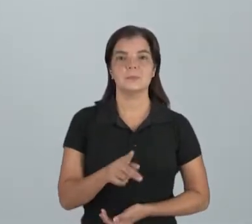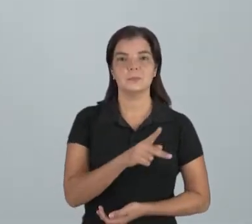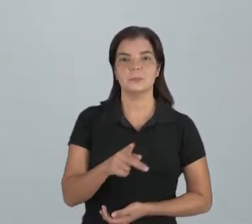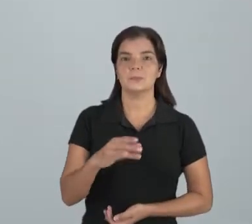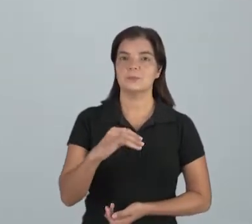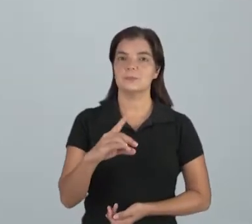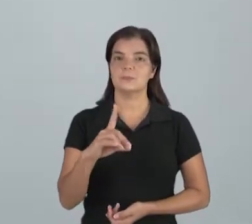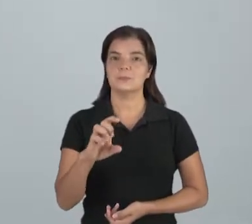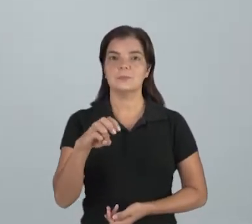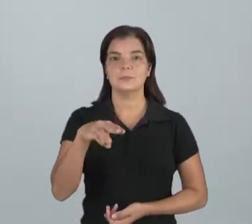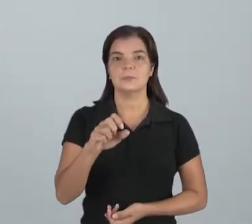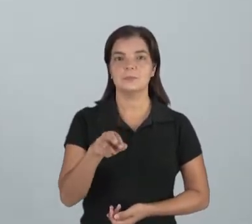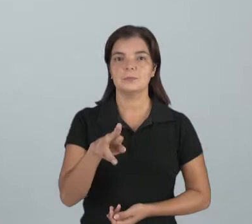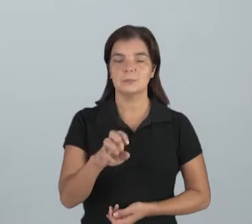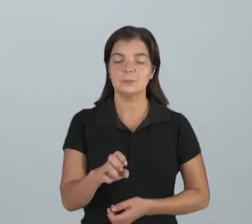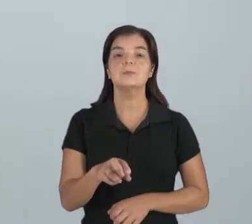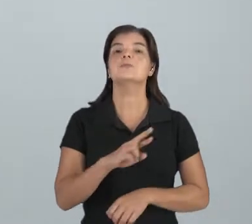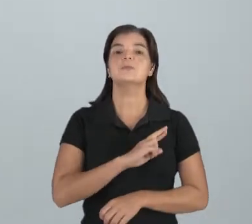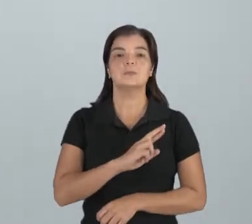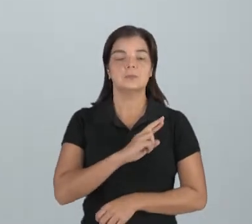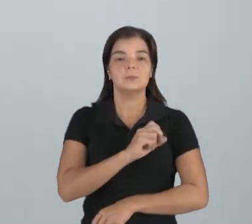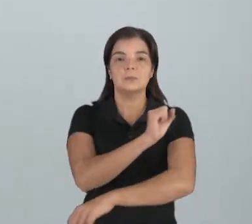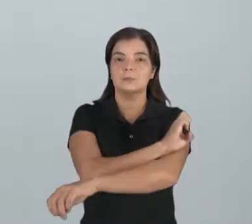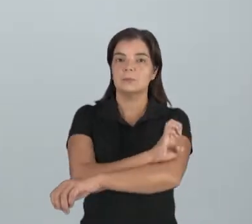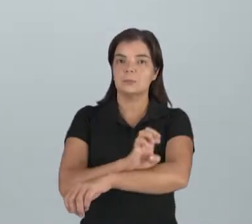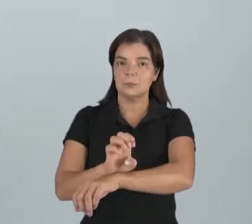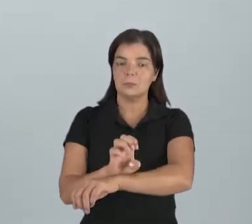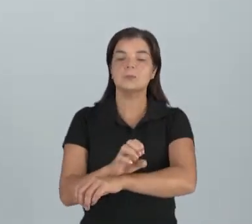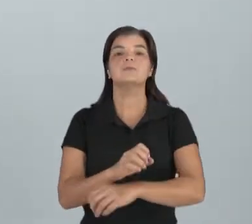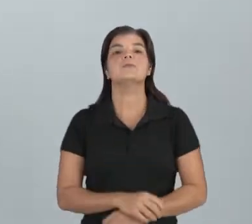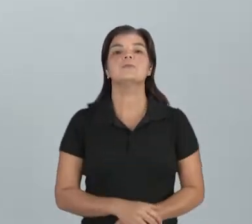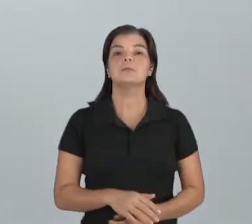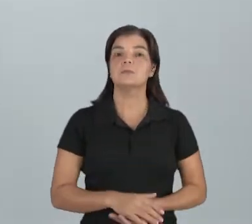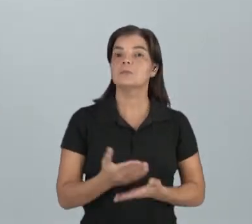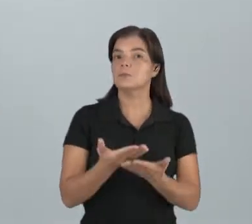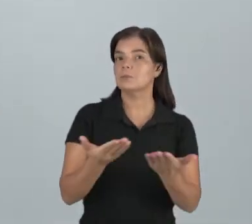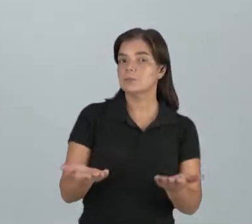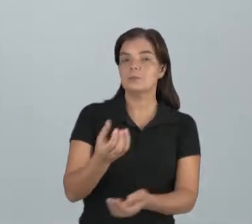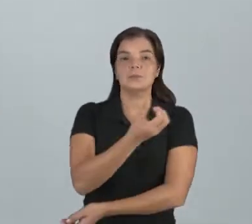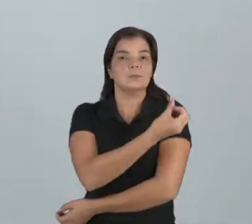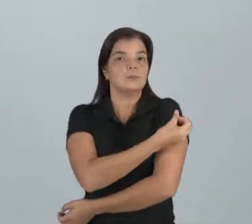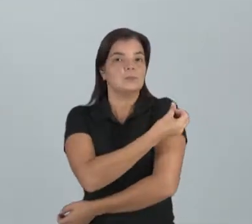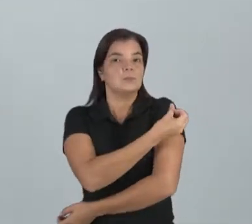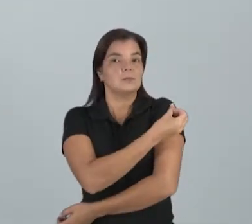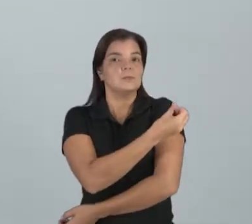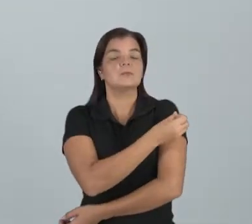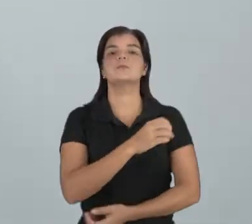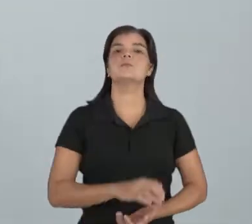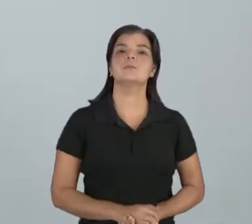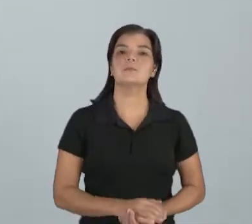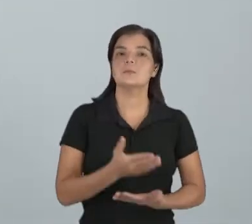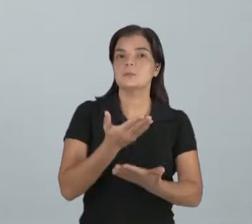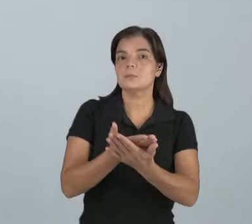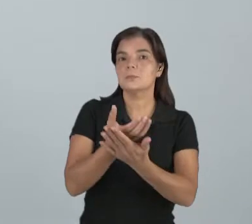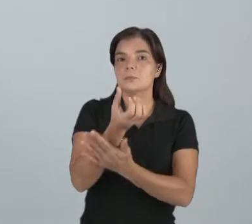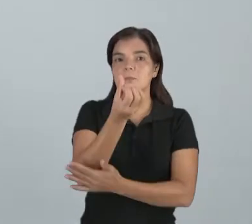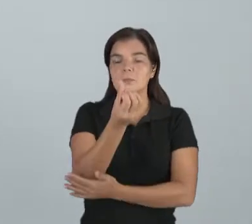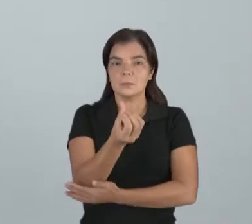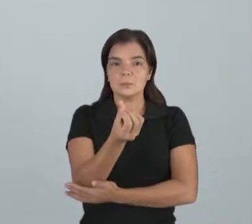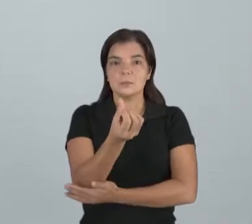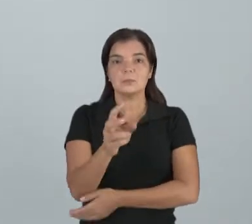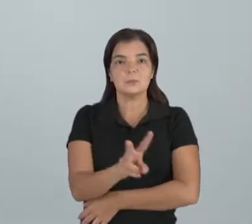Professor Cid Mauro, assessor de ensino religioso da Secretaria de Educação, com vocês do 6º ano, para a aula